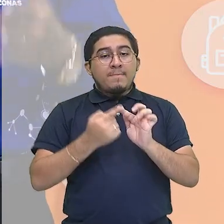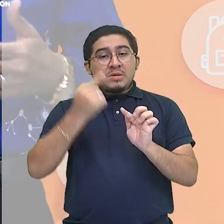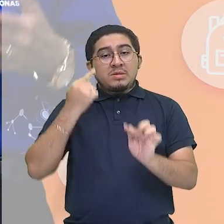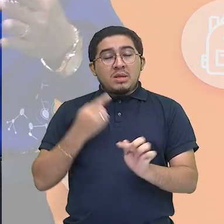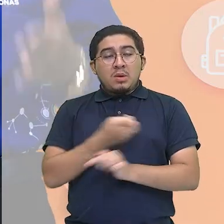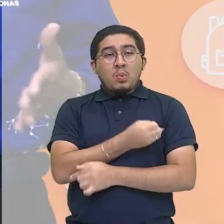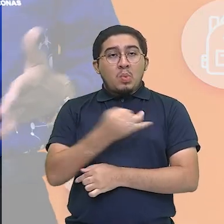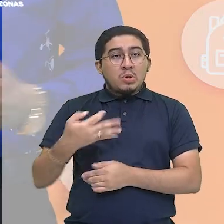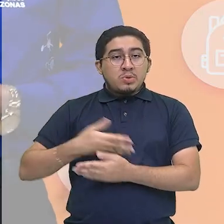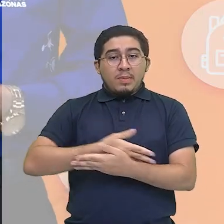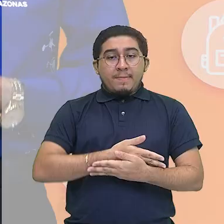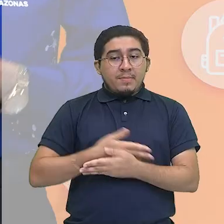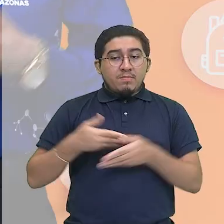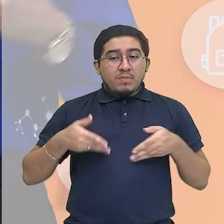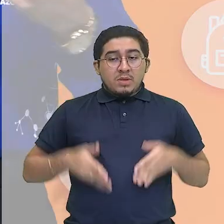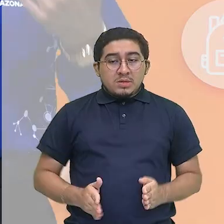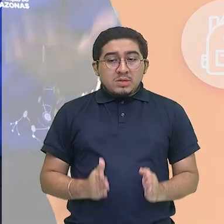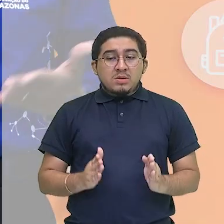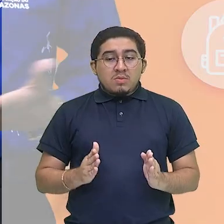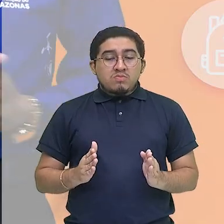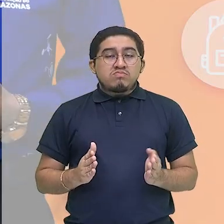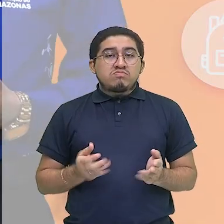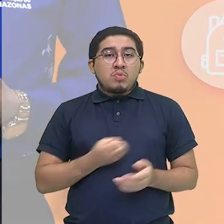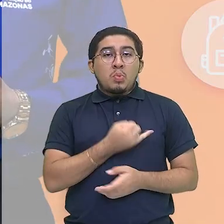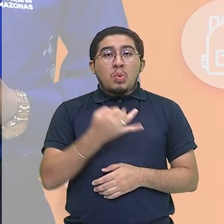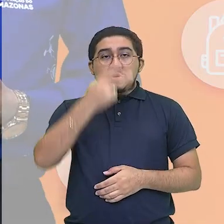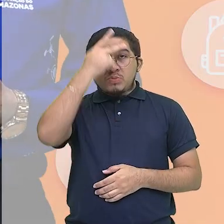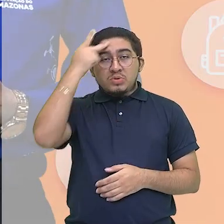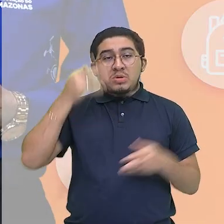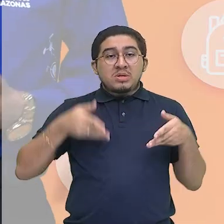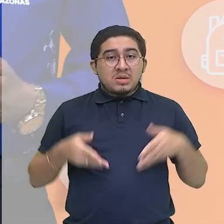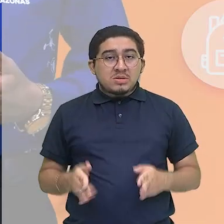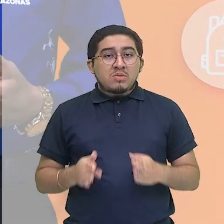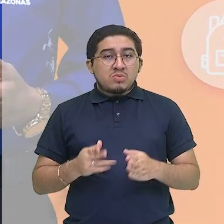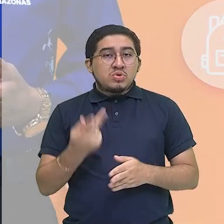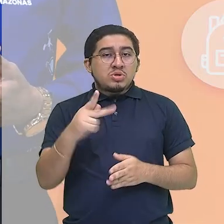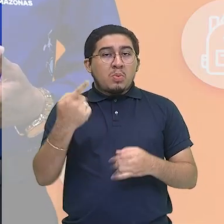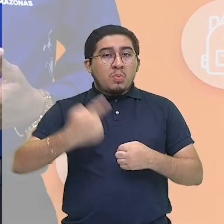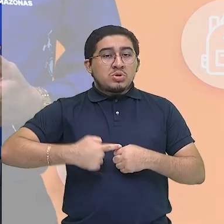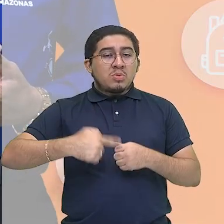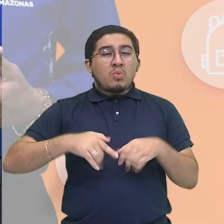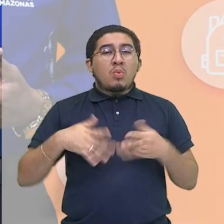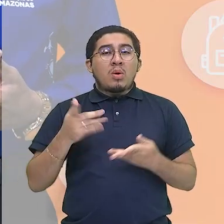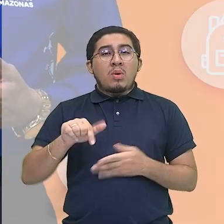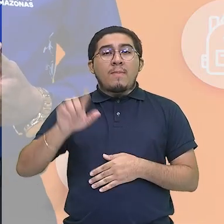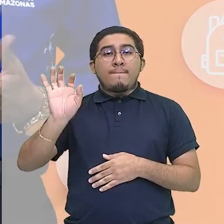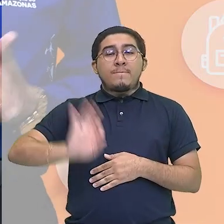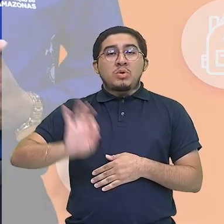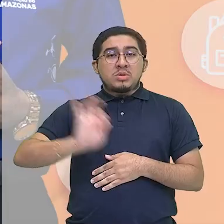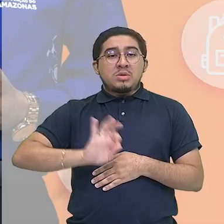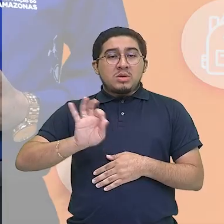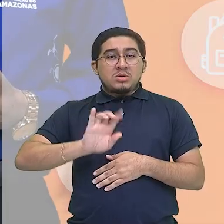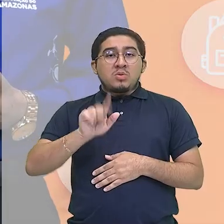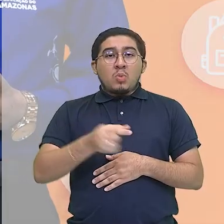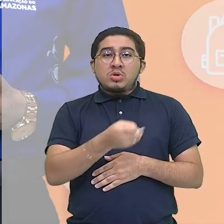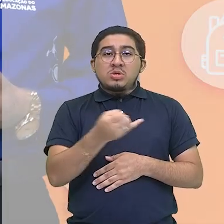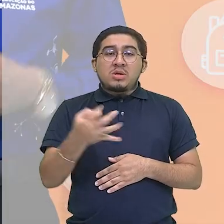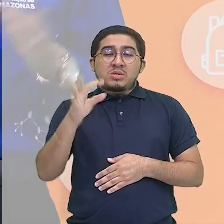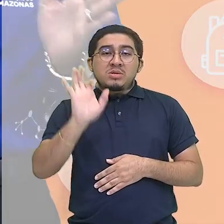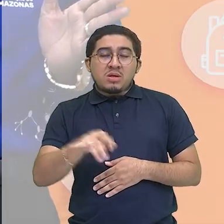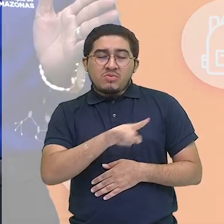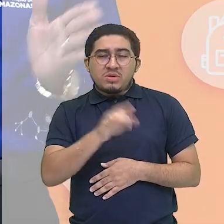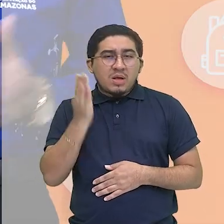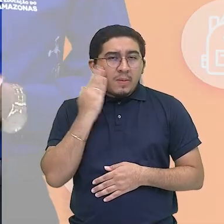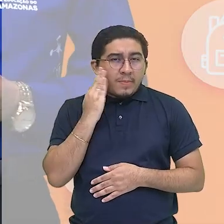quantos bebês nasceram? Quantas pessoas nasceram no seu município? Qual é a taxa de natalidade? Você